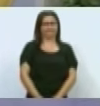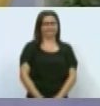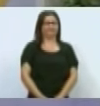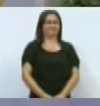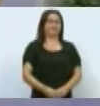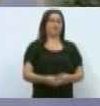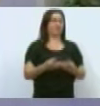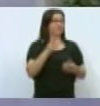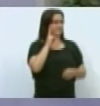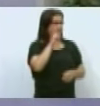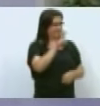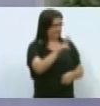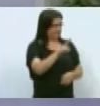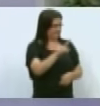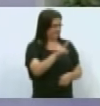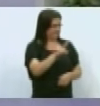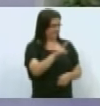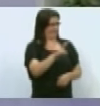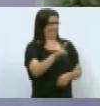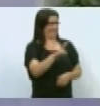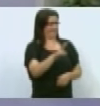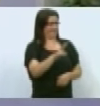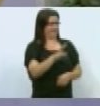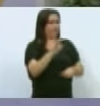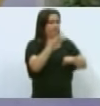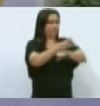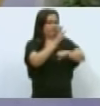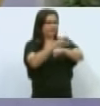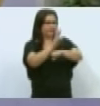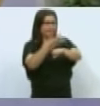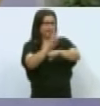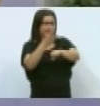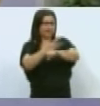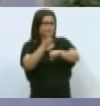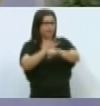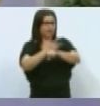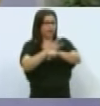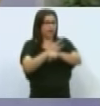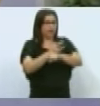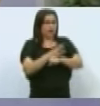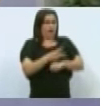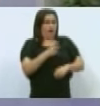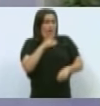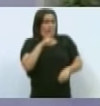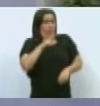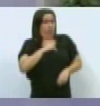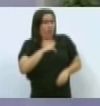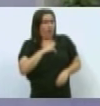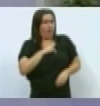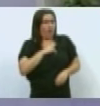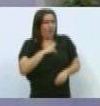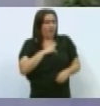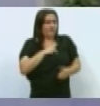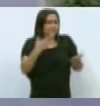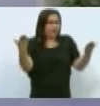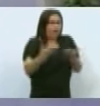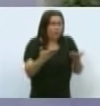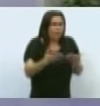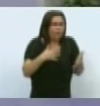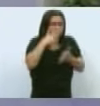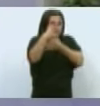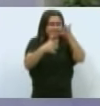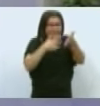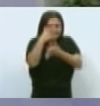Tá vendo só? Olha só, pessoal aqui no WhatsApp com a gente. Jesus, não acredito, hoje no programa de Libras, eu